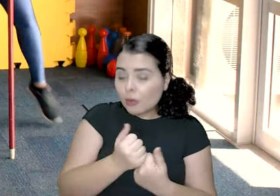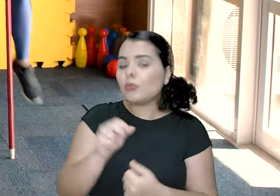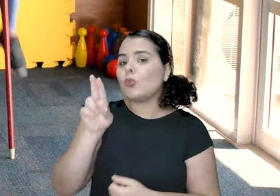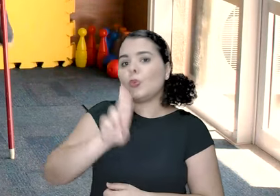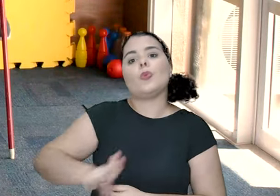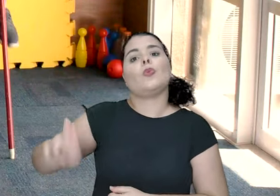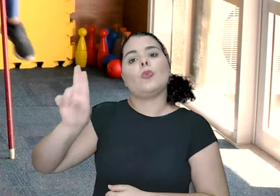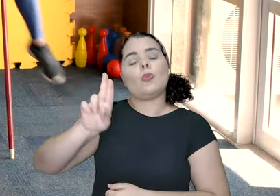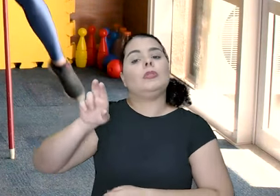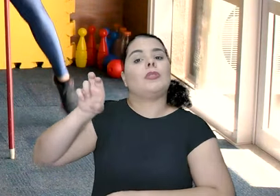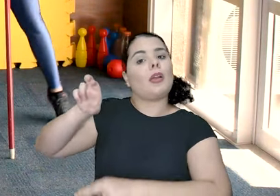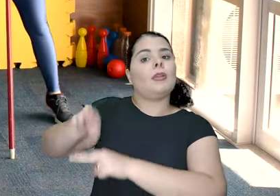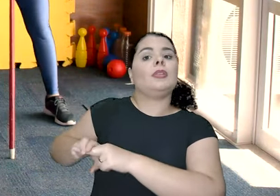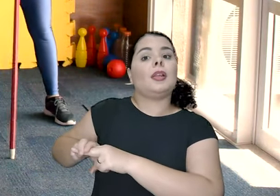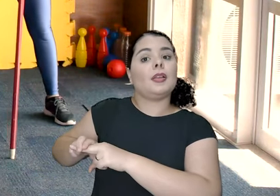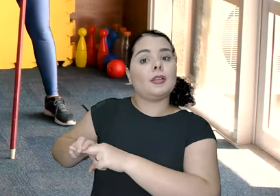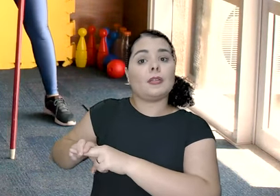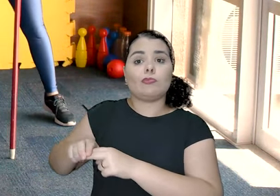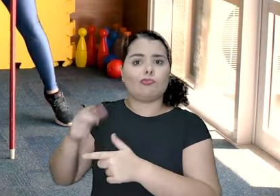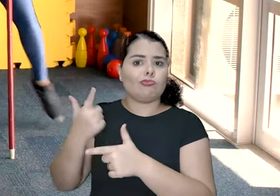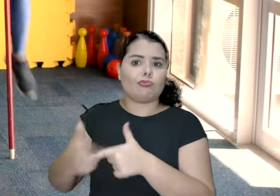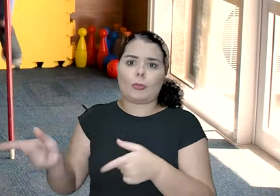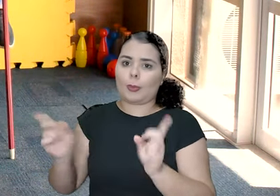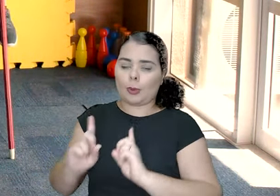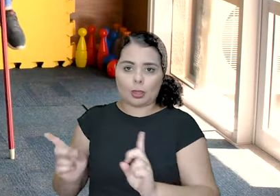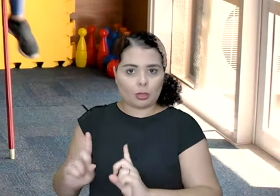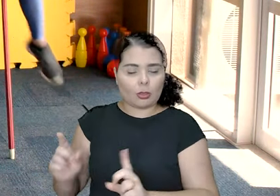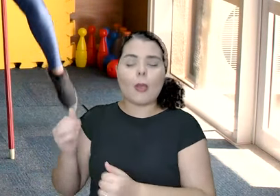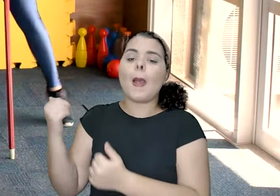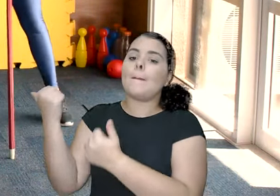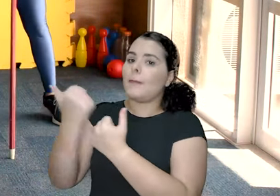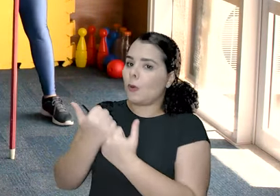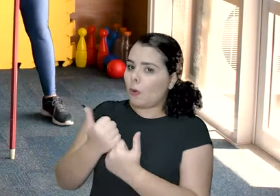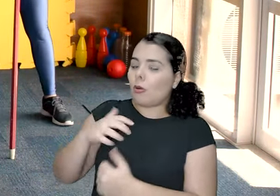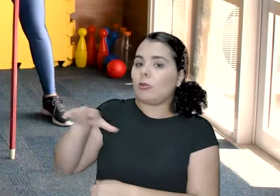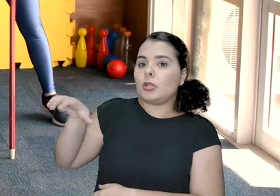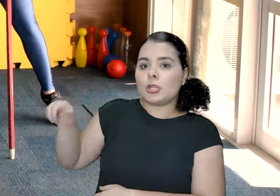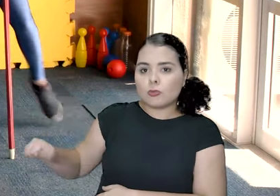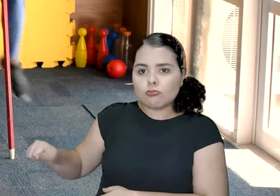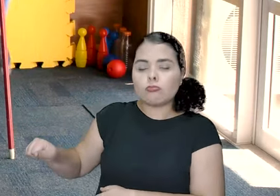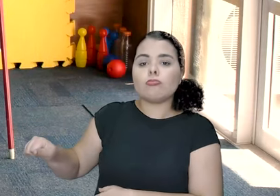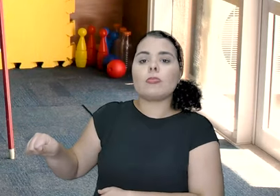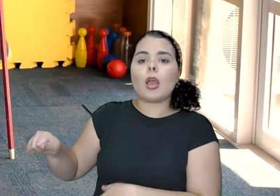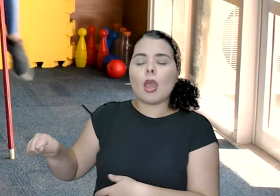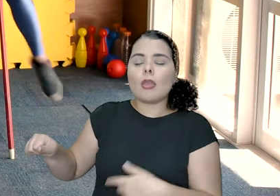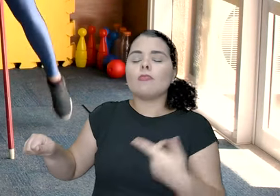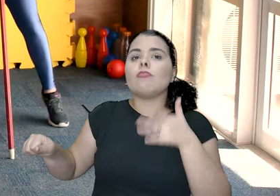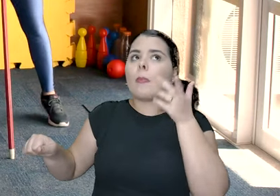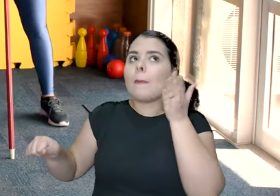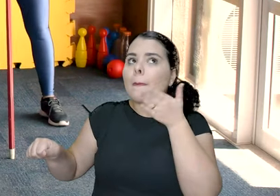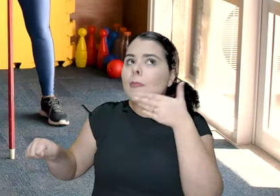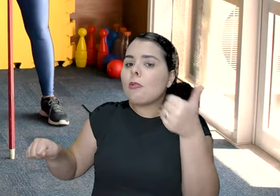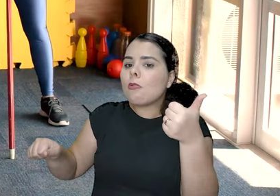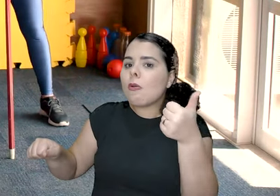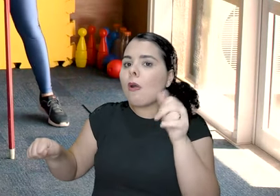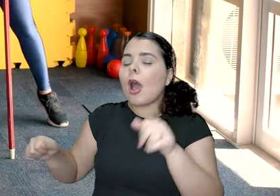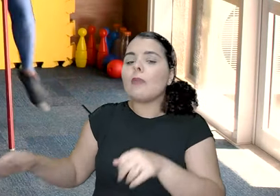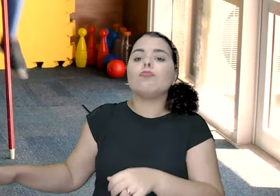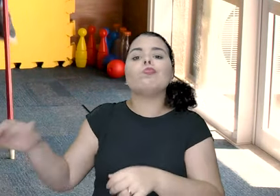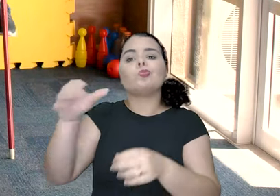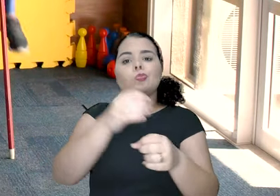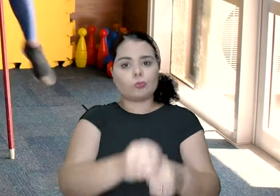se reorganizar? Não tem problema. Apoia. Pegou o jeitinho de novo? Volta. Isso